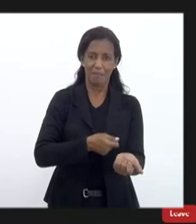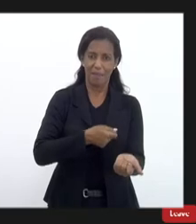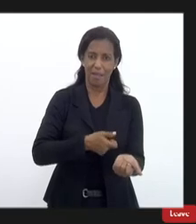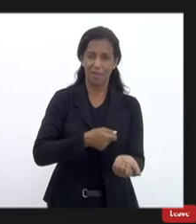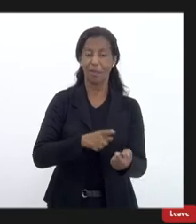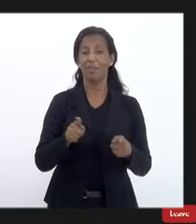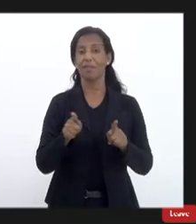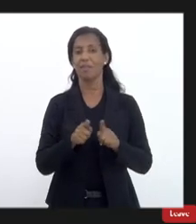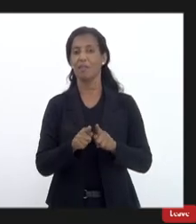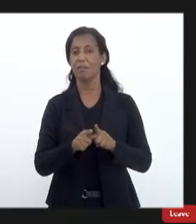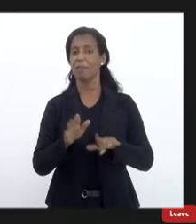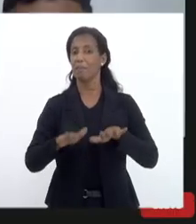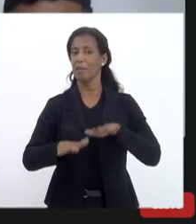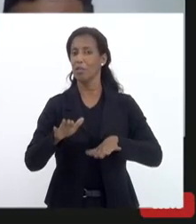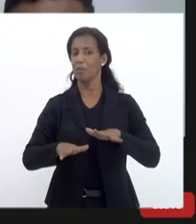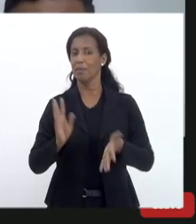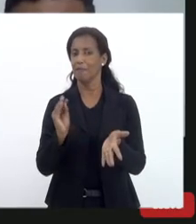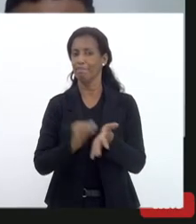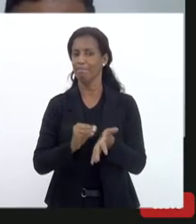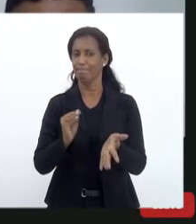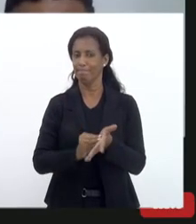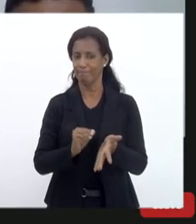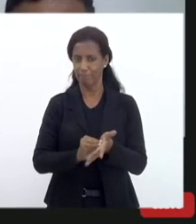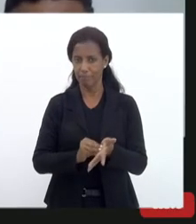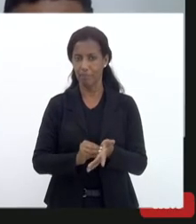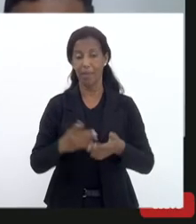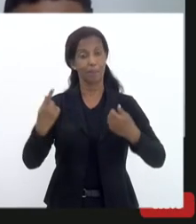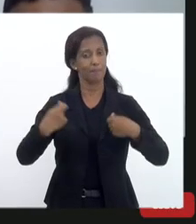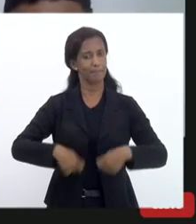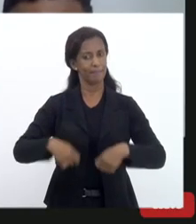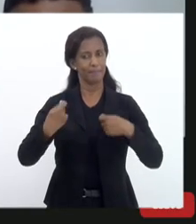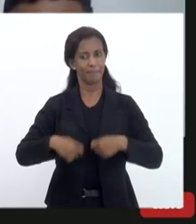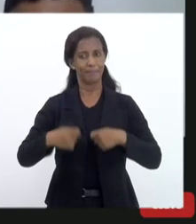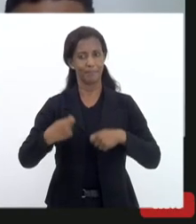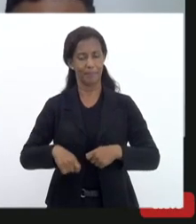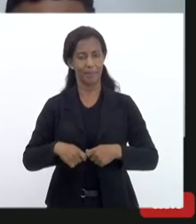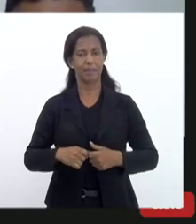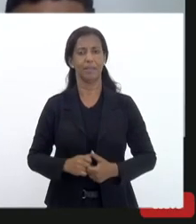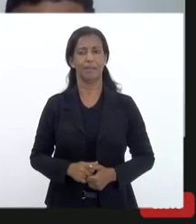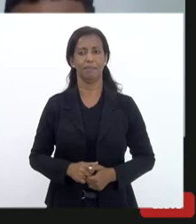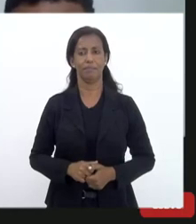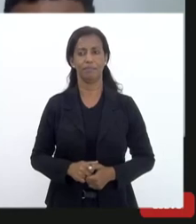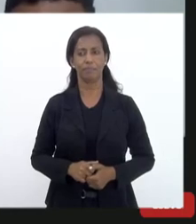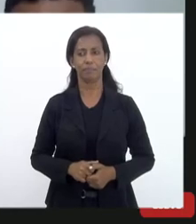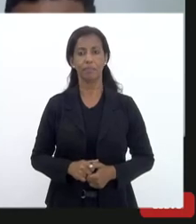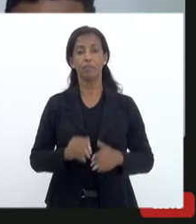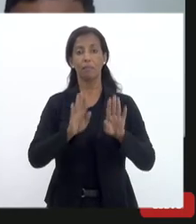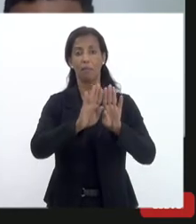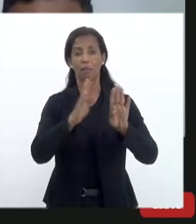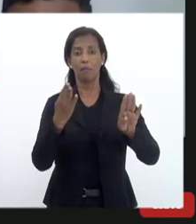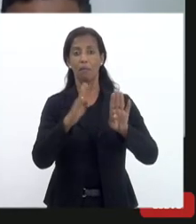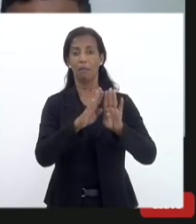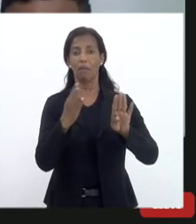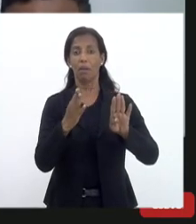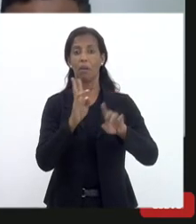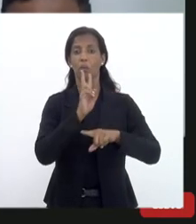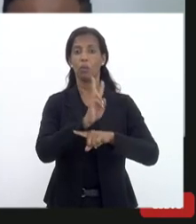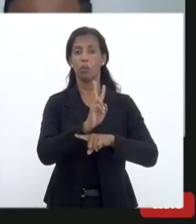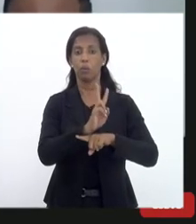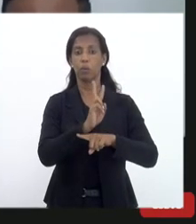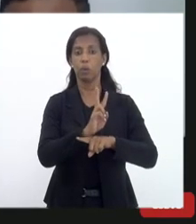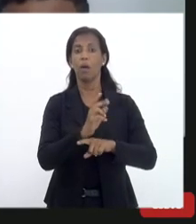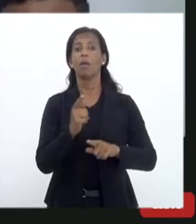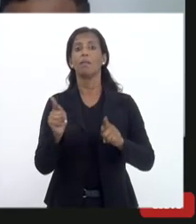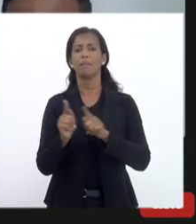ainda assim não dá conta. É necessário a porteiros, reposição